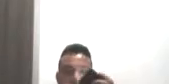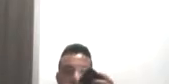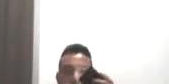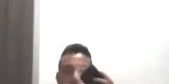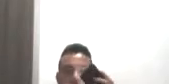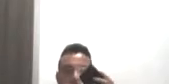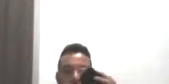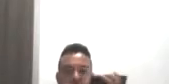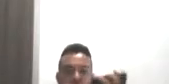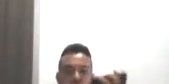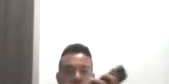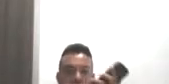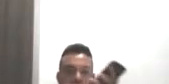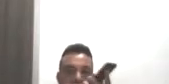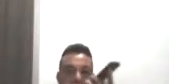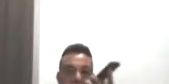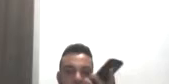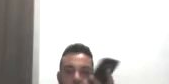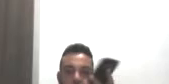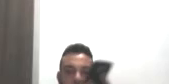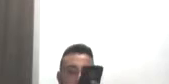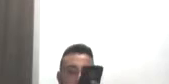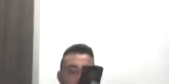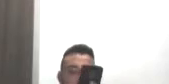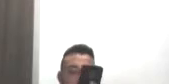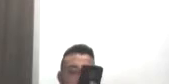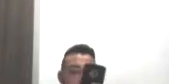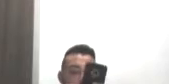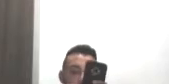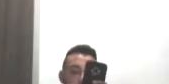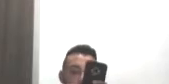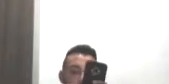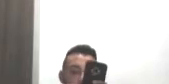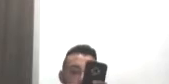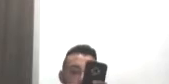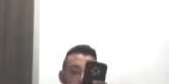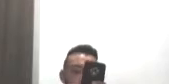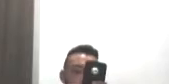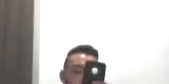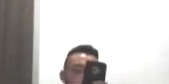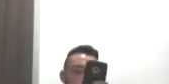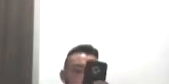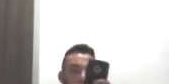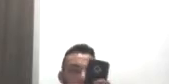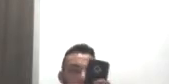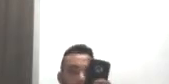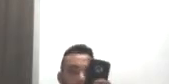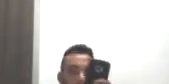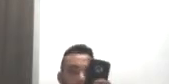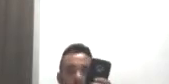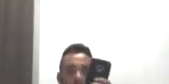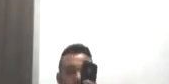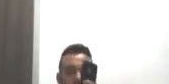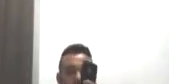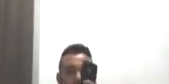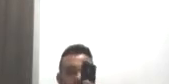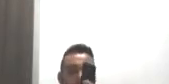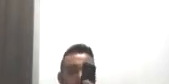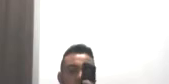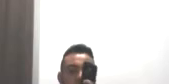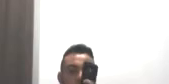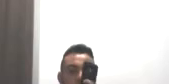Ô, Gerson, Oi. vai ser necessário nós fazer um relatório dessas aulas práticas? Galera, Não, desliga o precisa não.